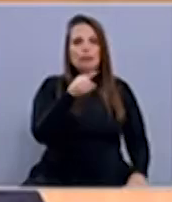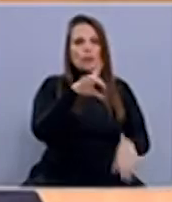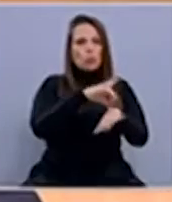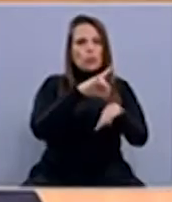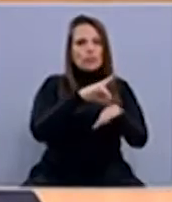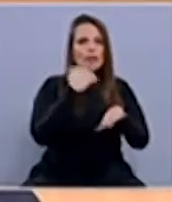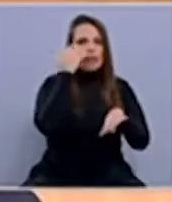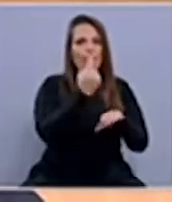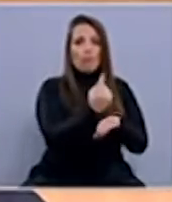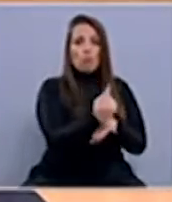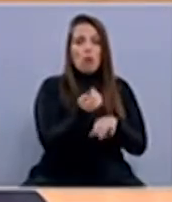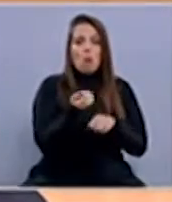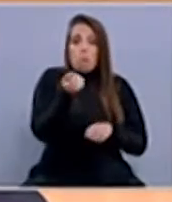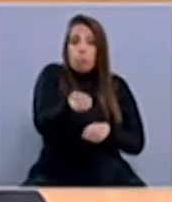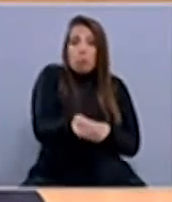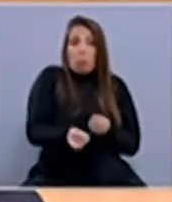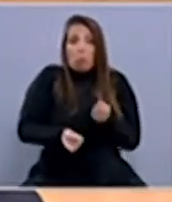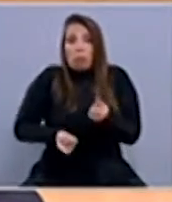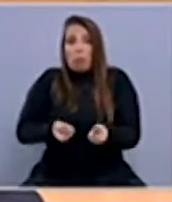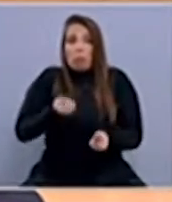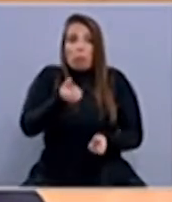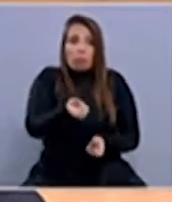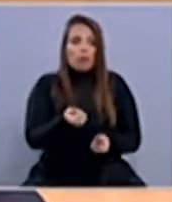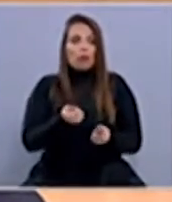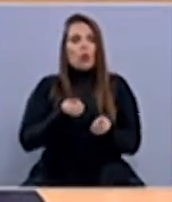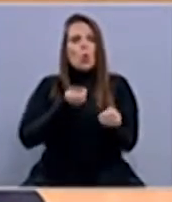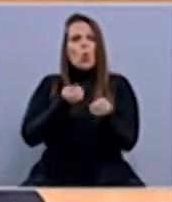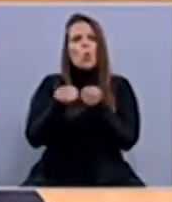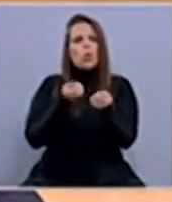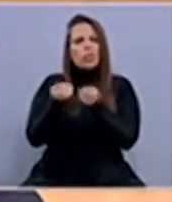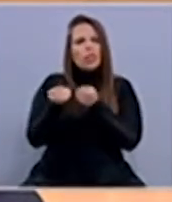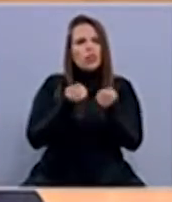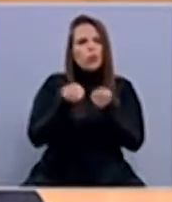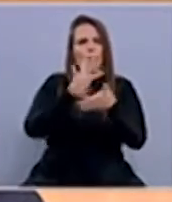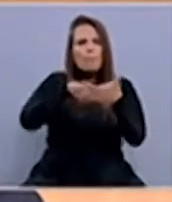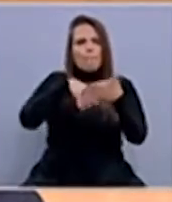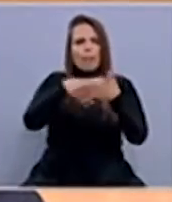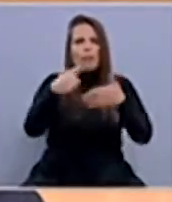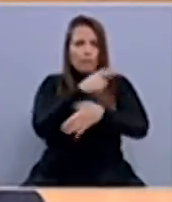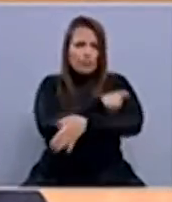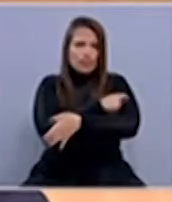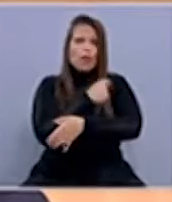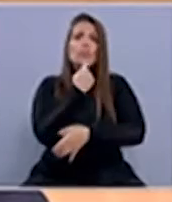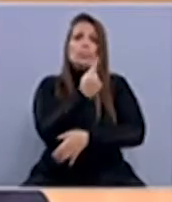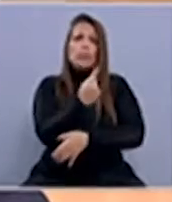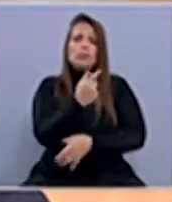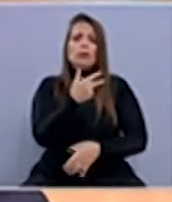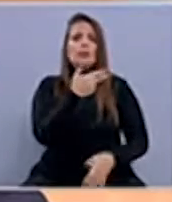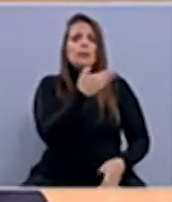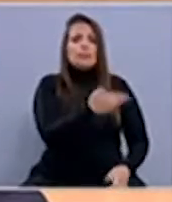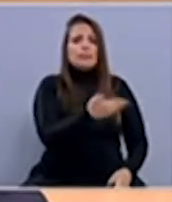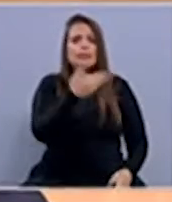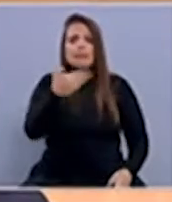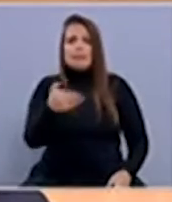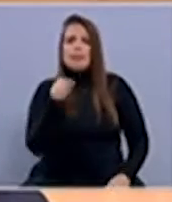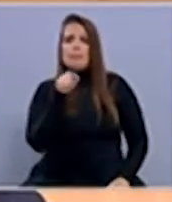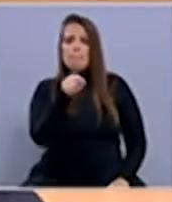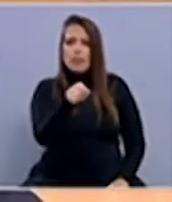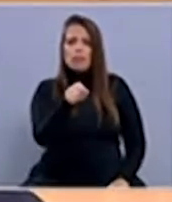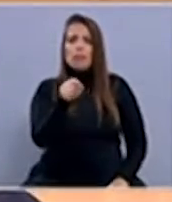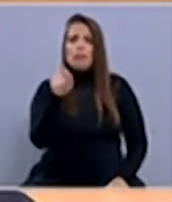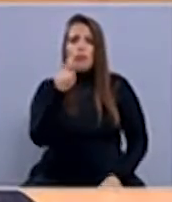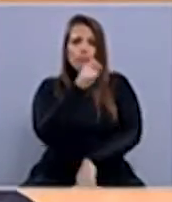a começar a conta-gotas. O coordenador do plano de vacinação admite que as mais de 77 mil doses